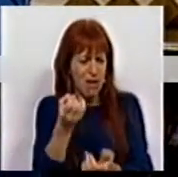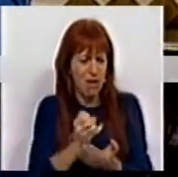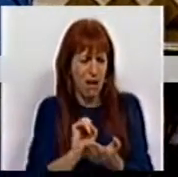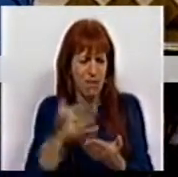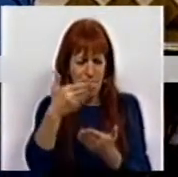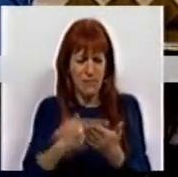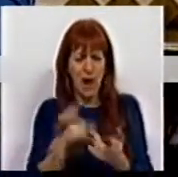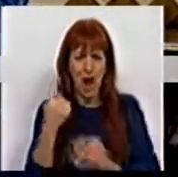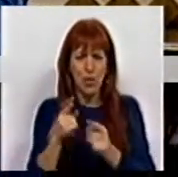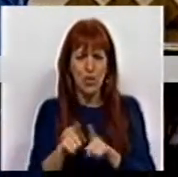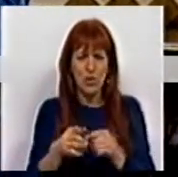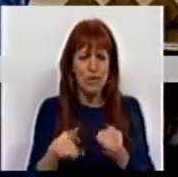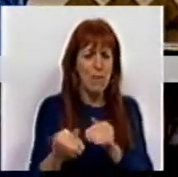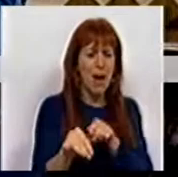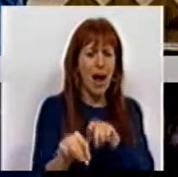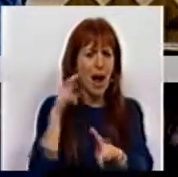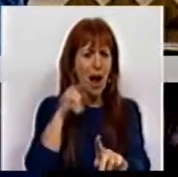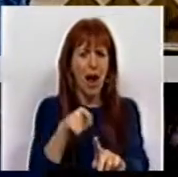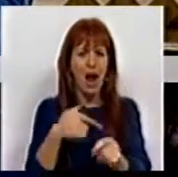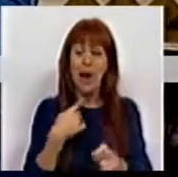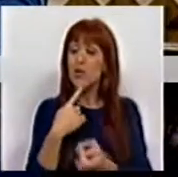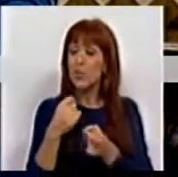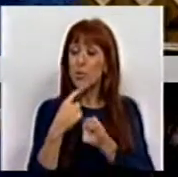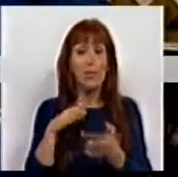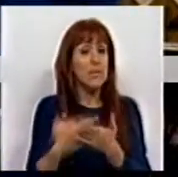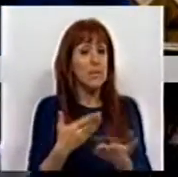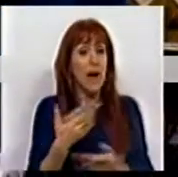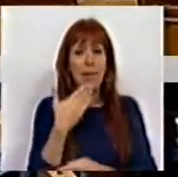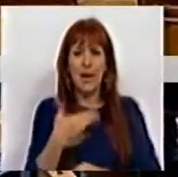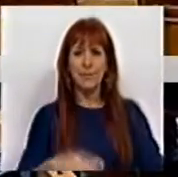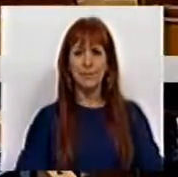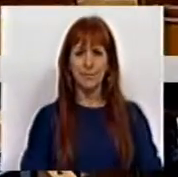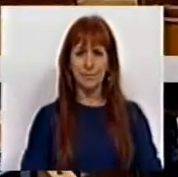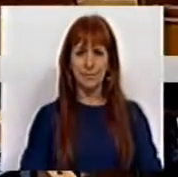a que se tenha dado algum passo neste sentido, e por isso eram estas questões que gostava de colocar. Muito obrigado.